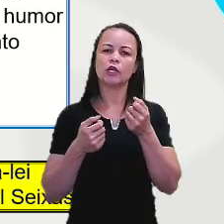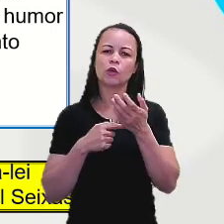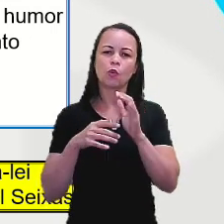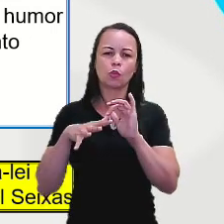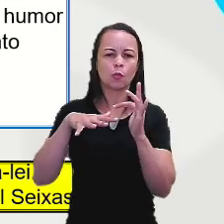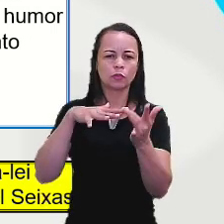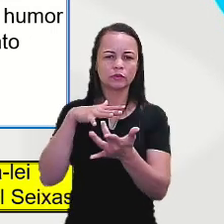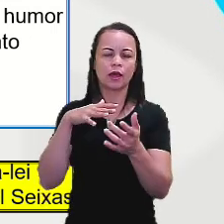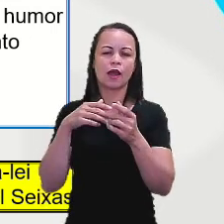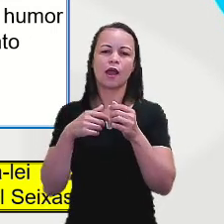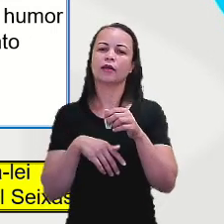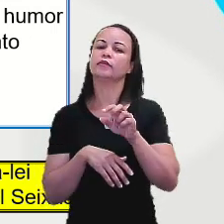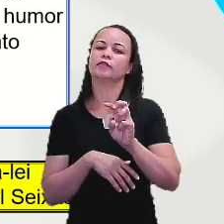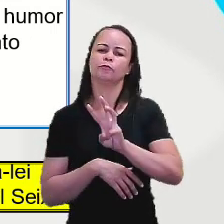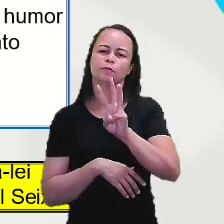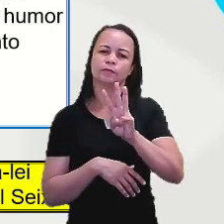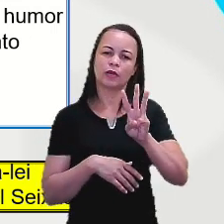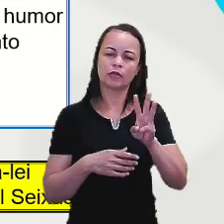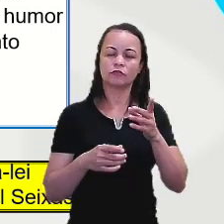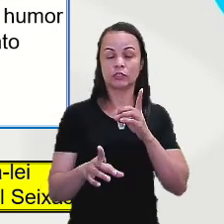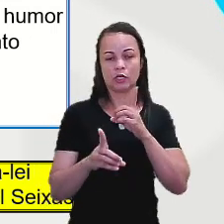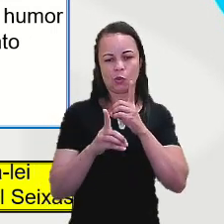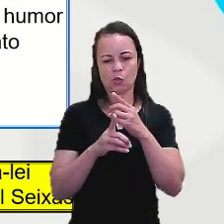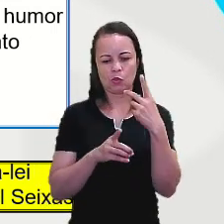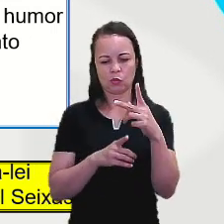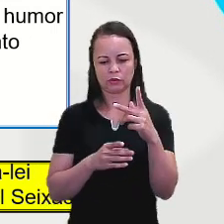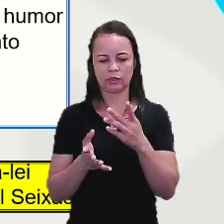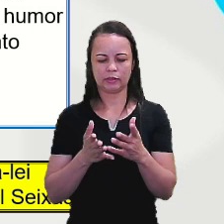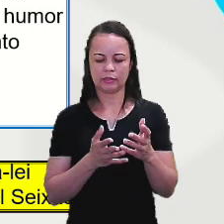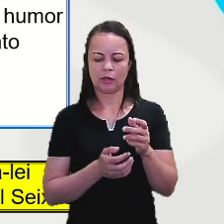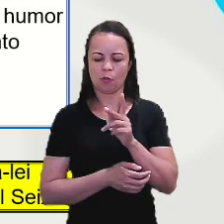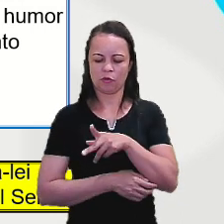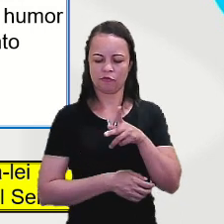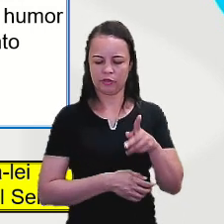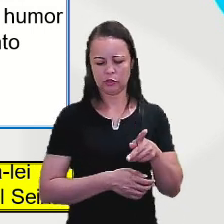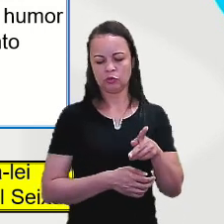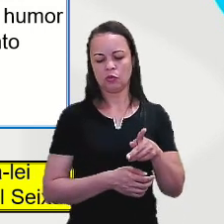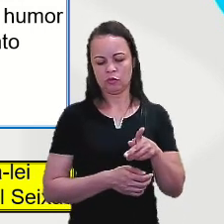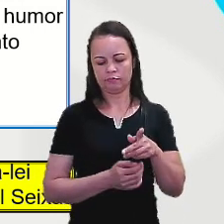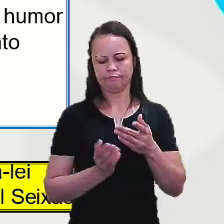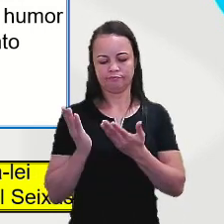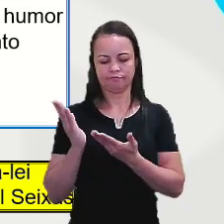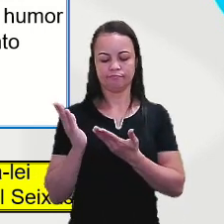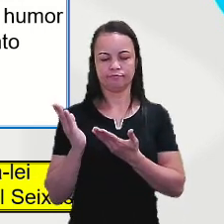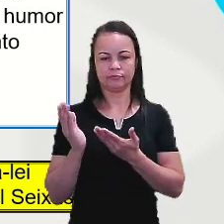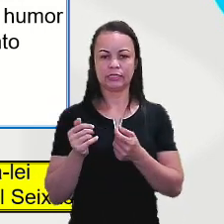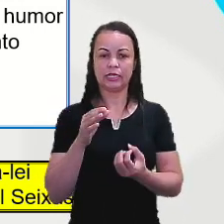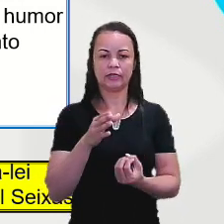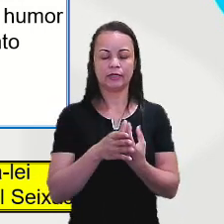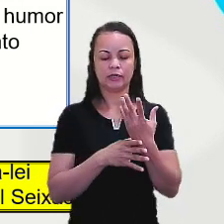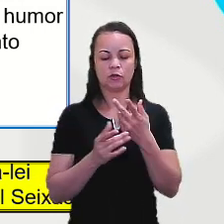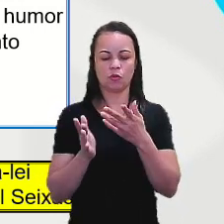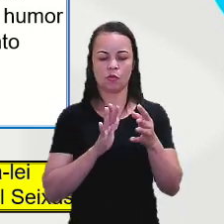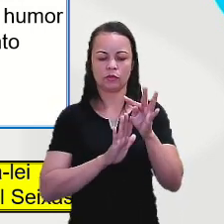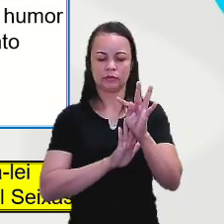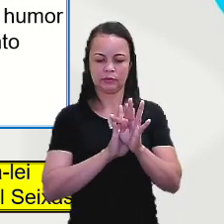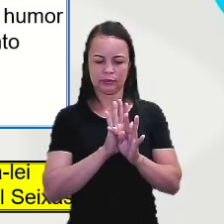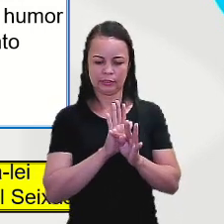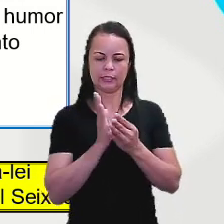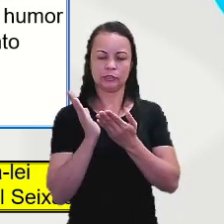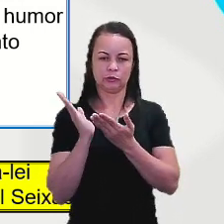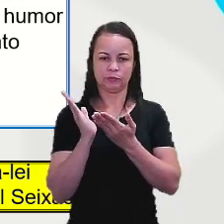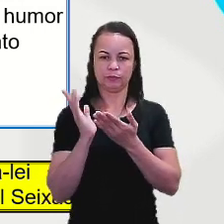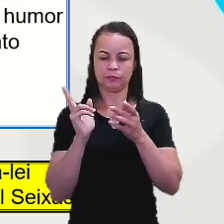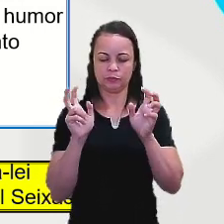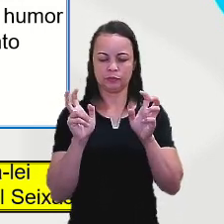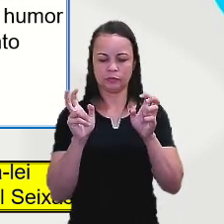Fabrício. Ele é um professor de português e ele criou esse texto, ó, que tem por título Intertextualidade também, e